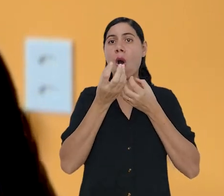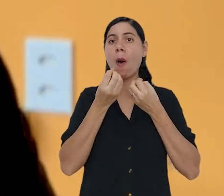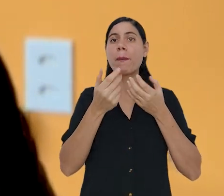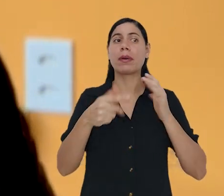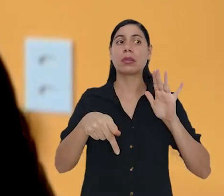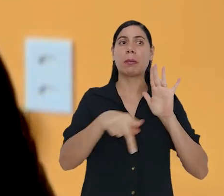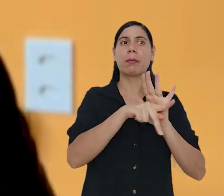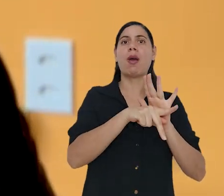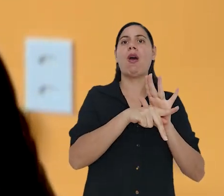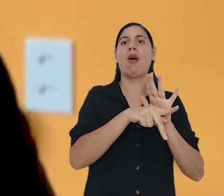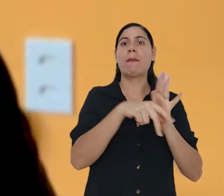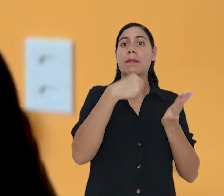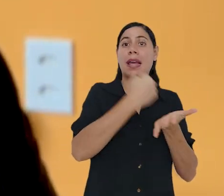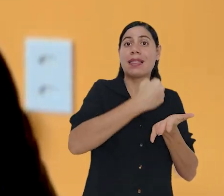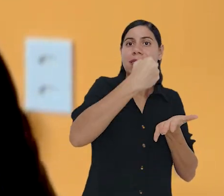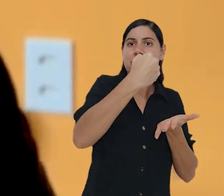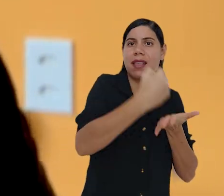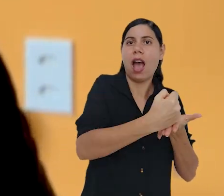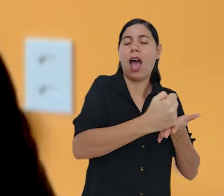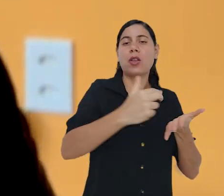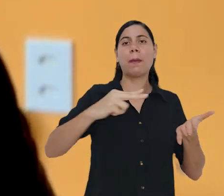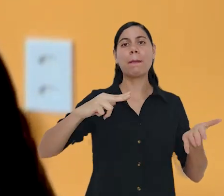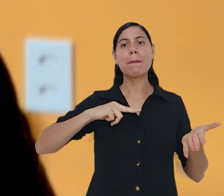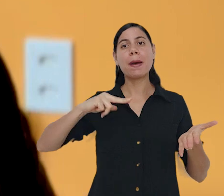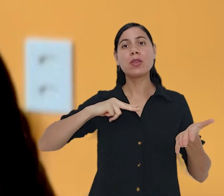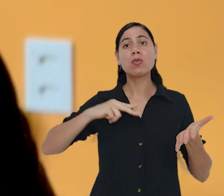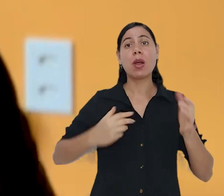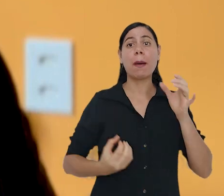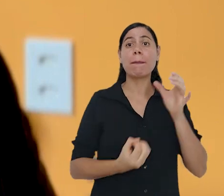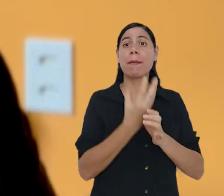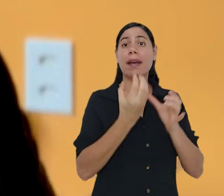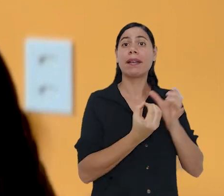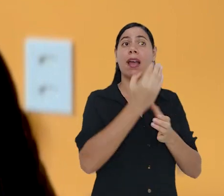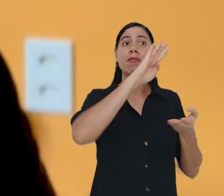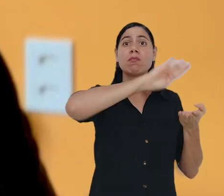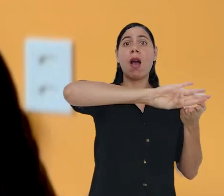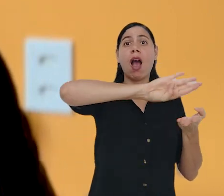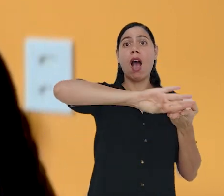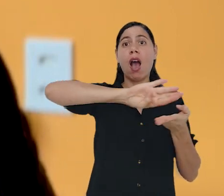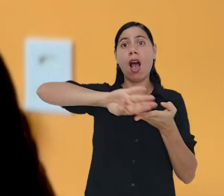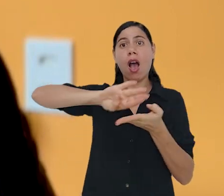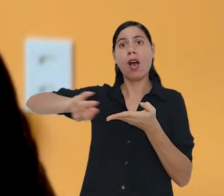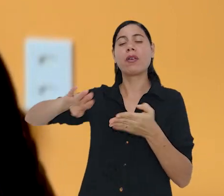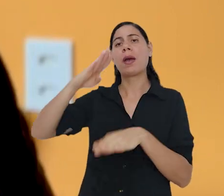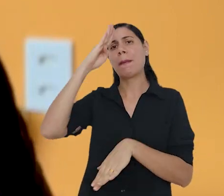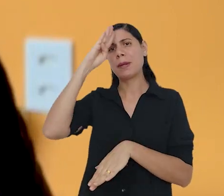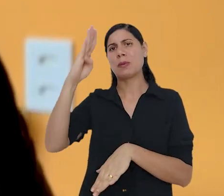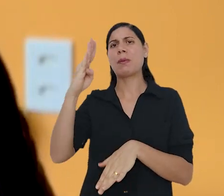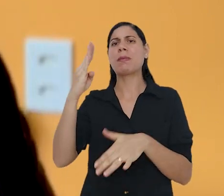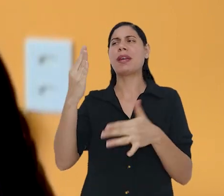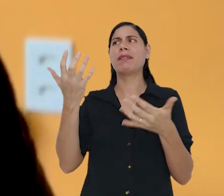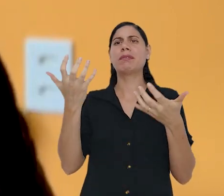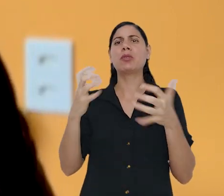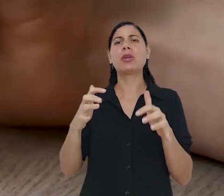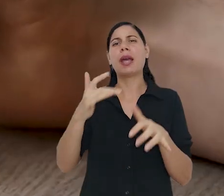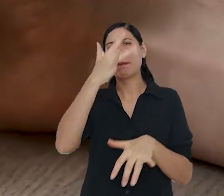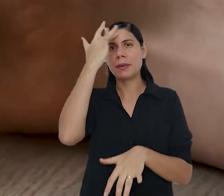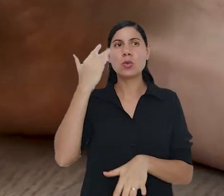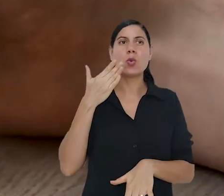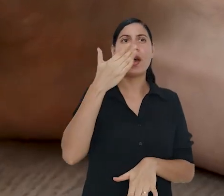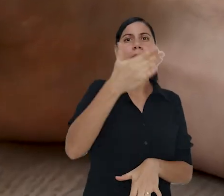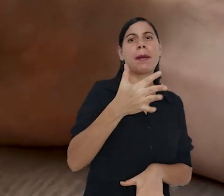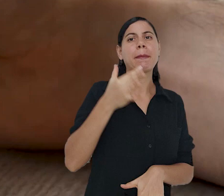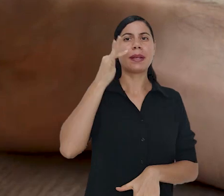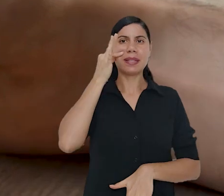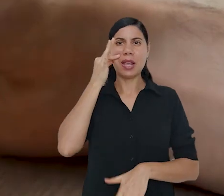para abrir contas em instituições bancárias, principalmente aquelas que não requerem a presença da pessoa.